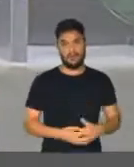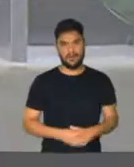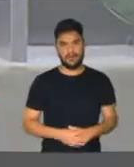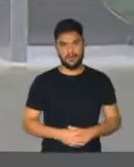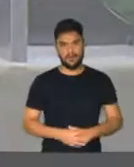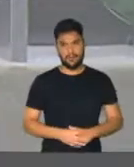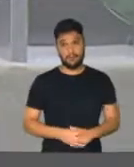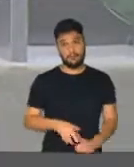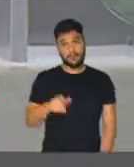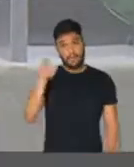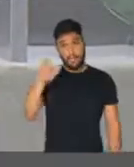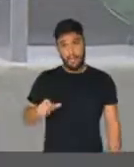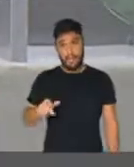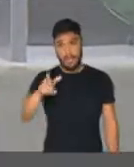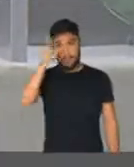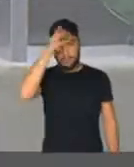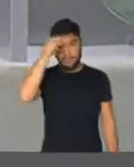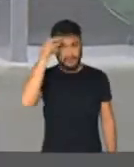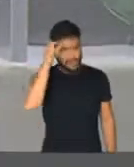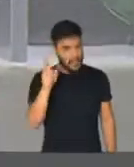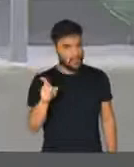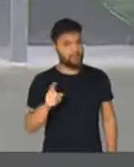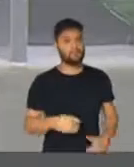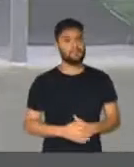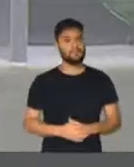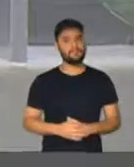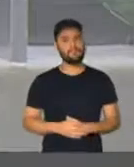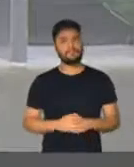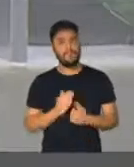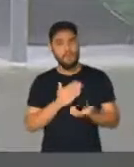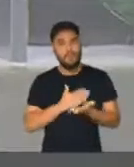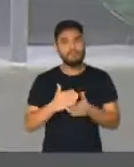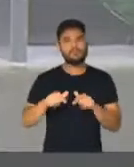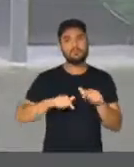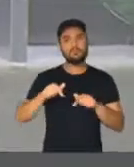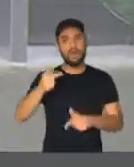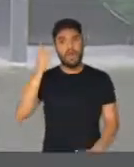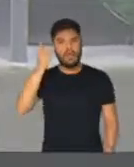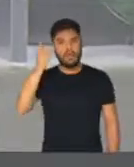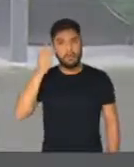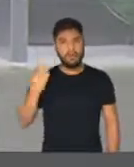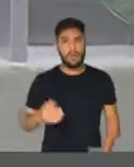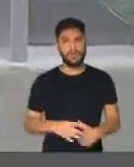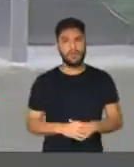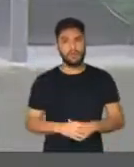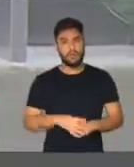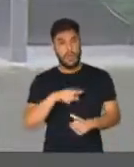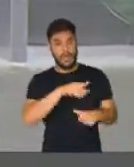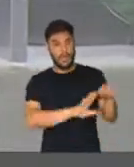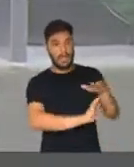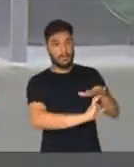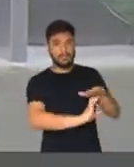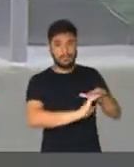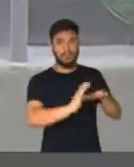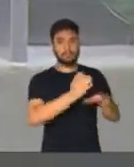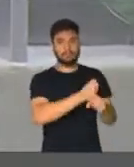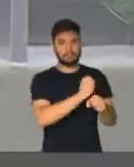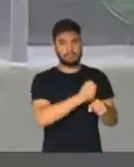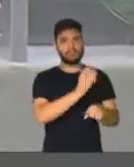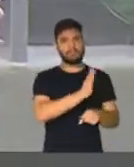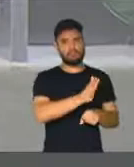Ele, como prefeito, ao chegar na prefeitura, essa empreiteira tinha